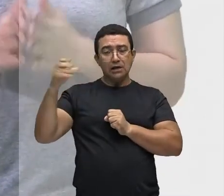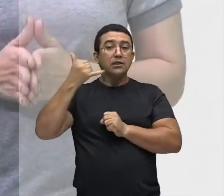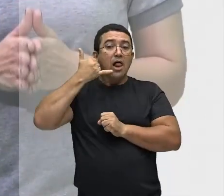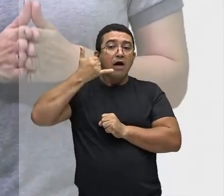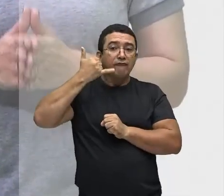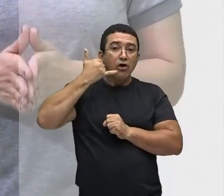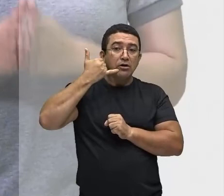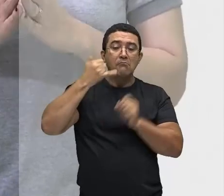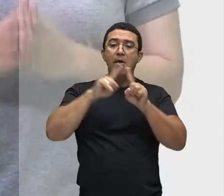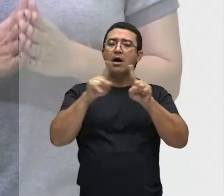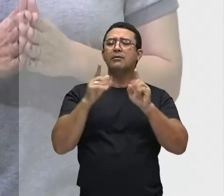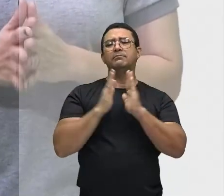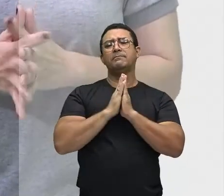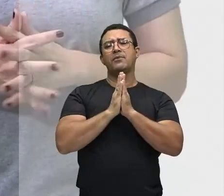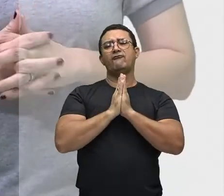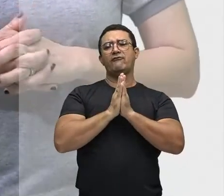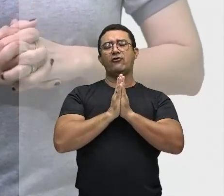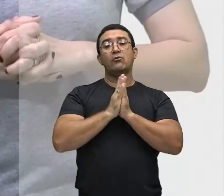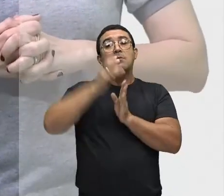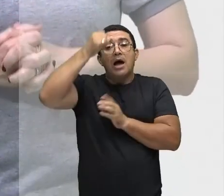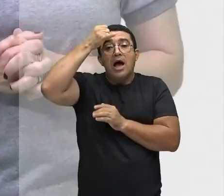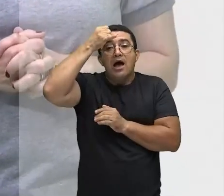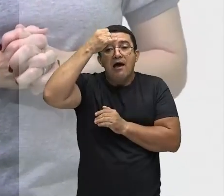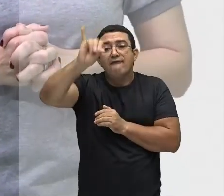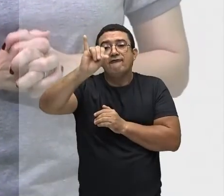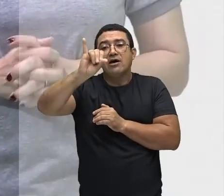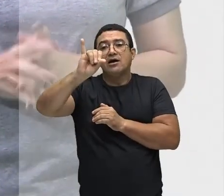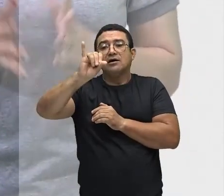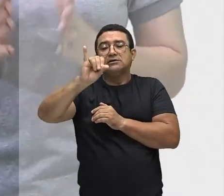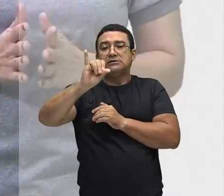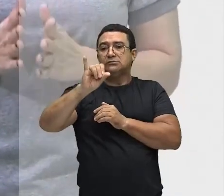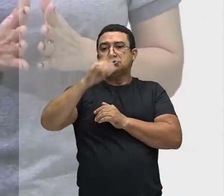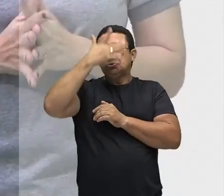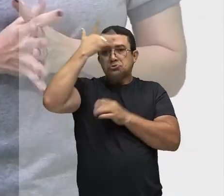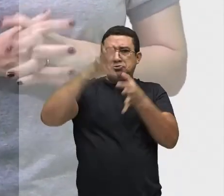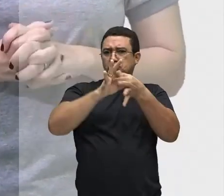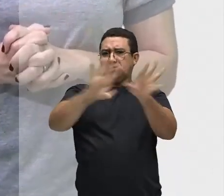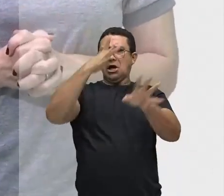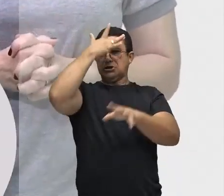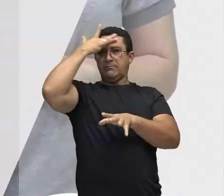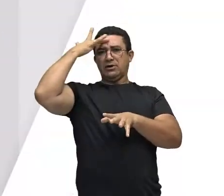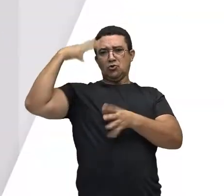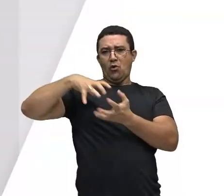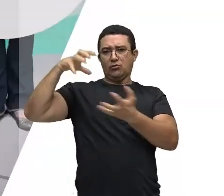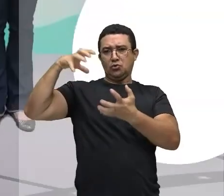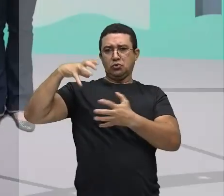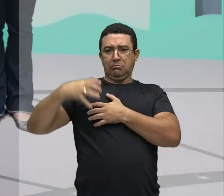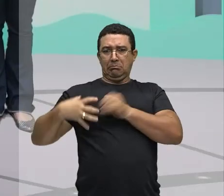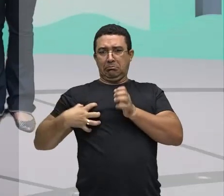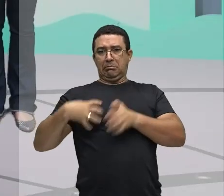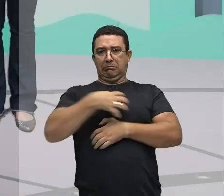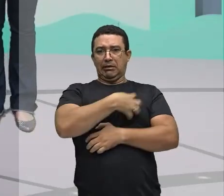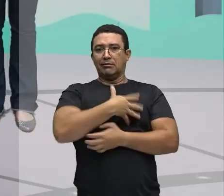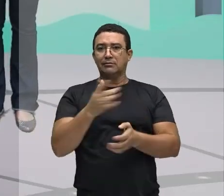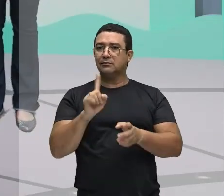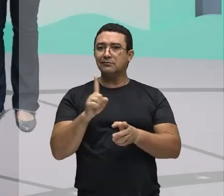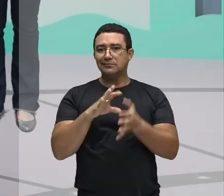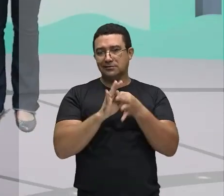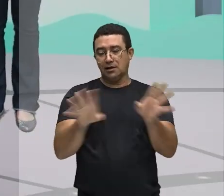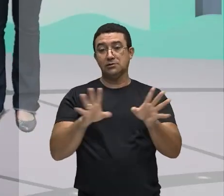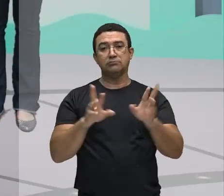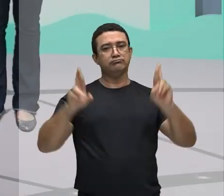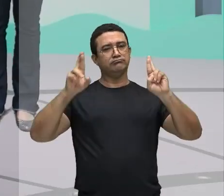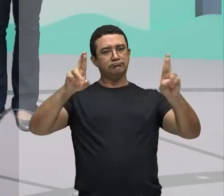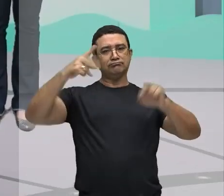mas, por favor, tentem evitar qualquer tipo de abuso, não passem por isso. Bom, espero que vocês tenham gostado